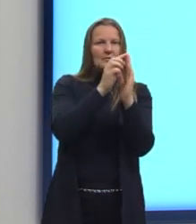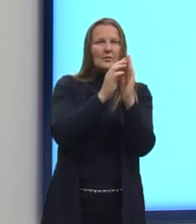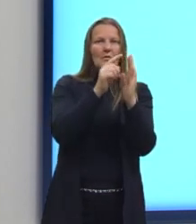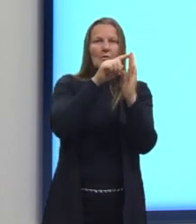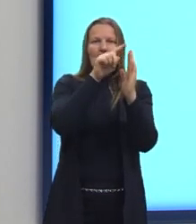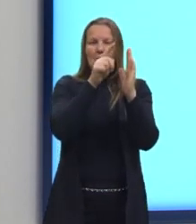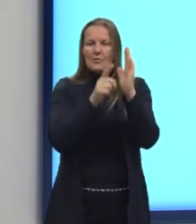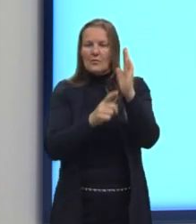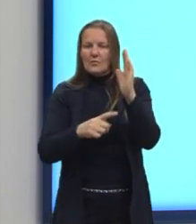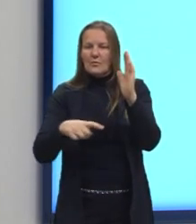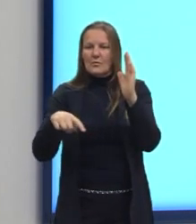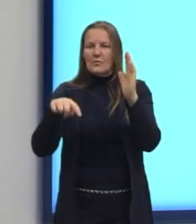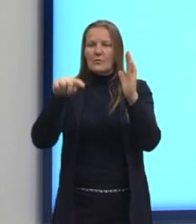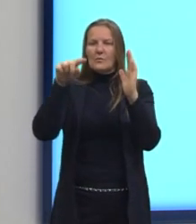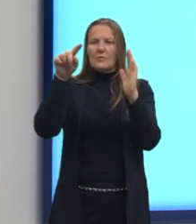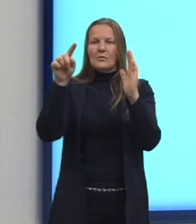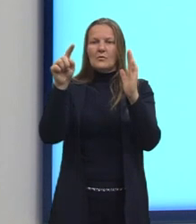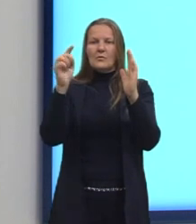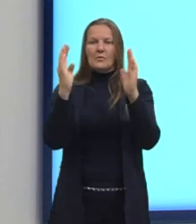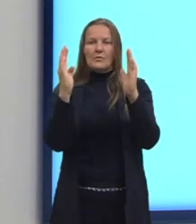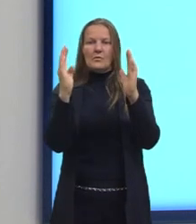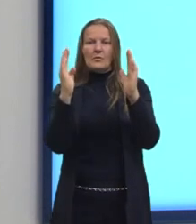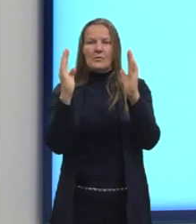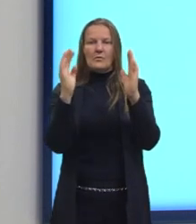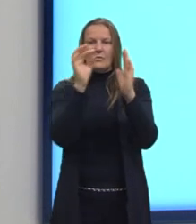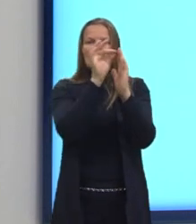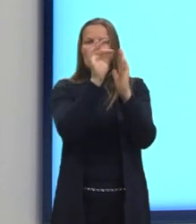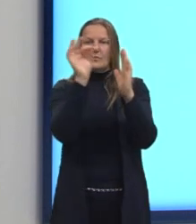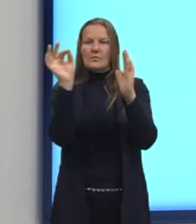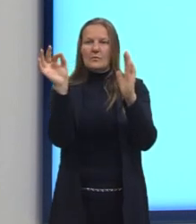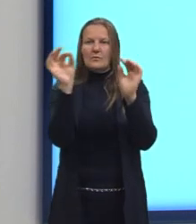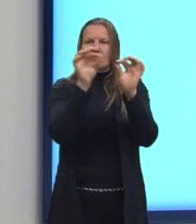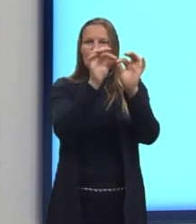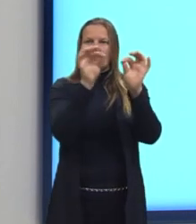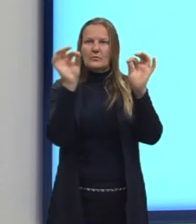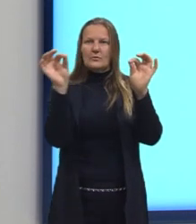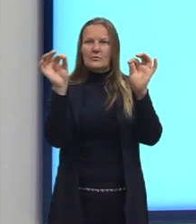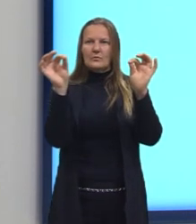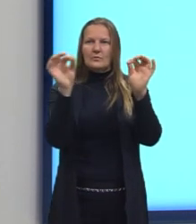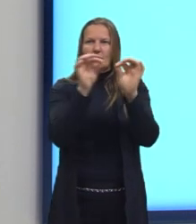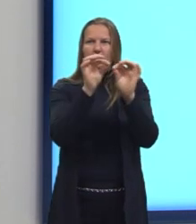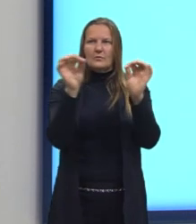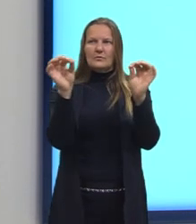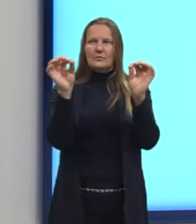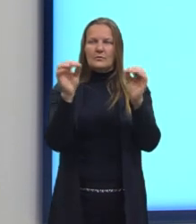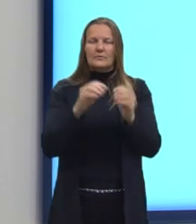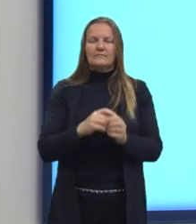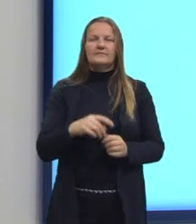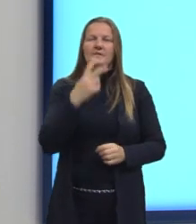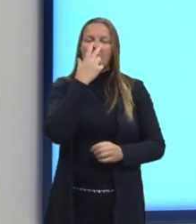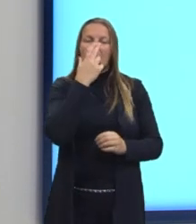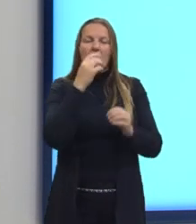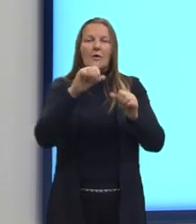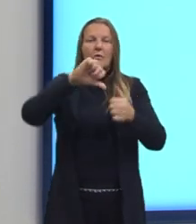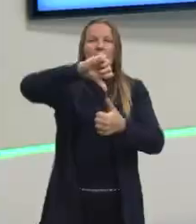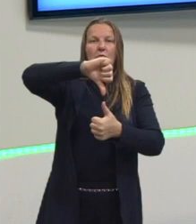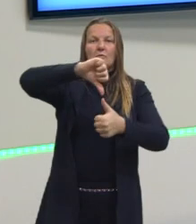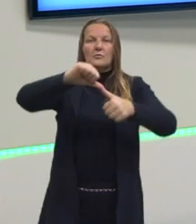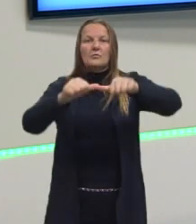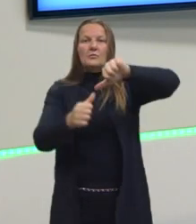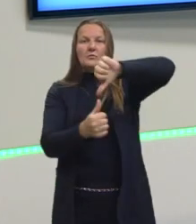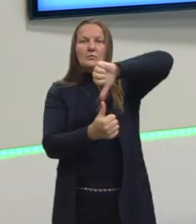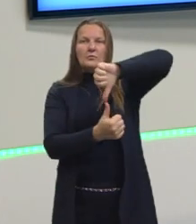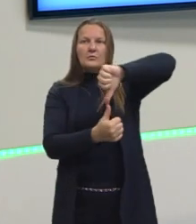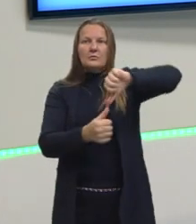e aí a gente chama isso de comprimento de onda é como se fosse aquela volta no que a gente fez na última aula